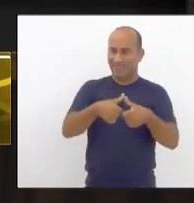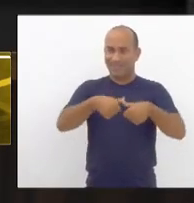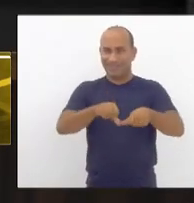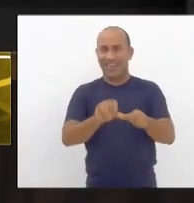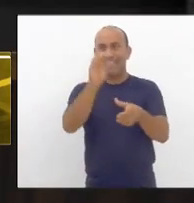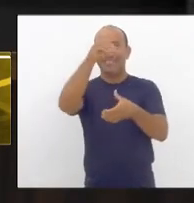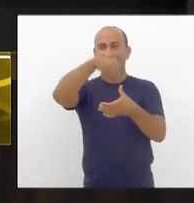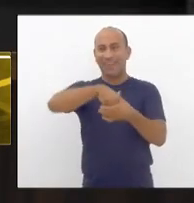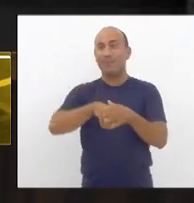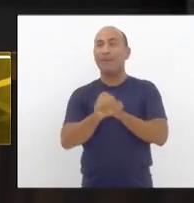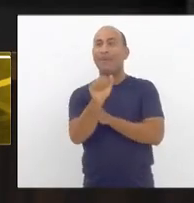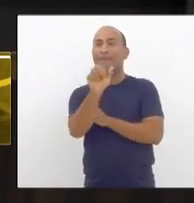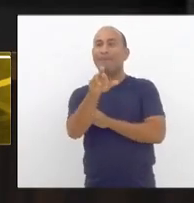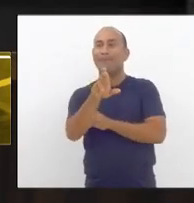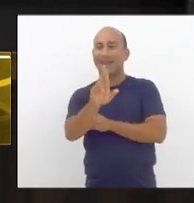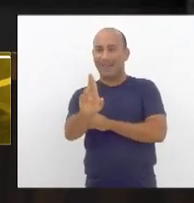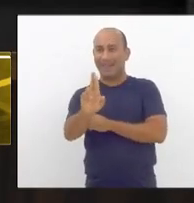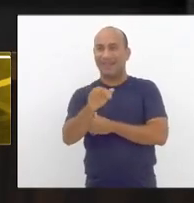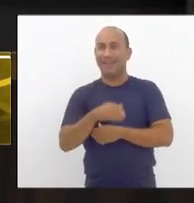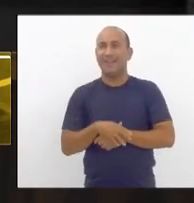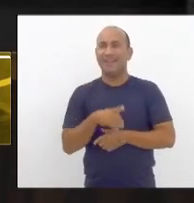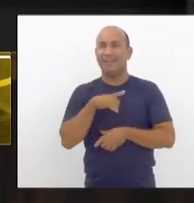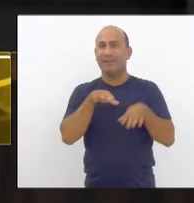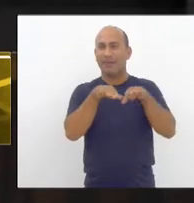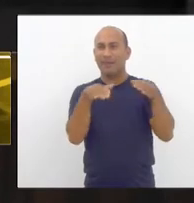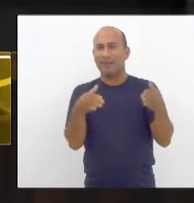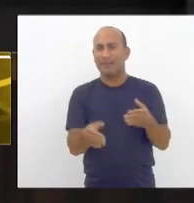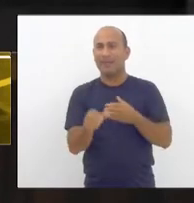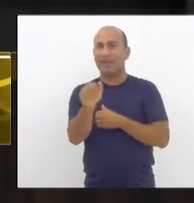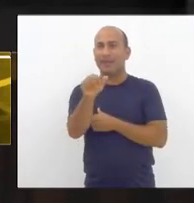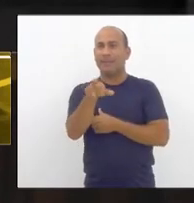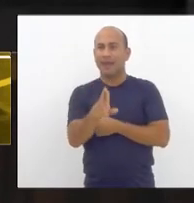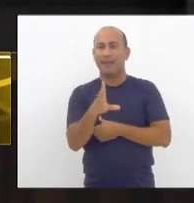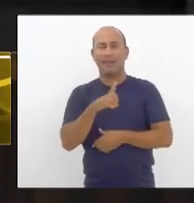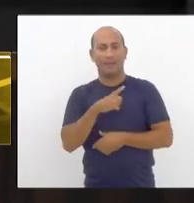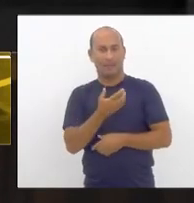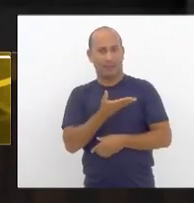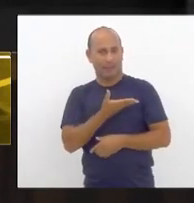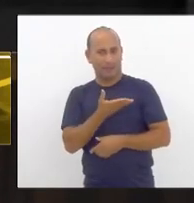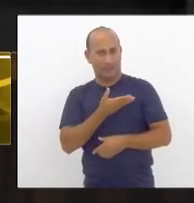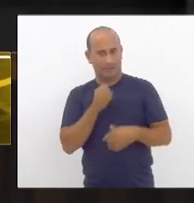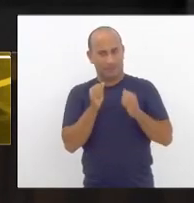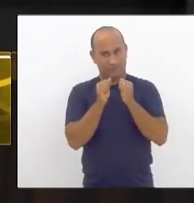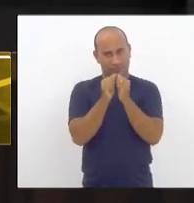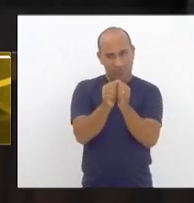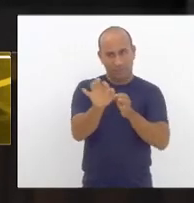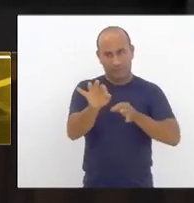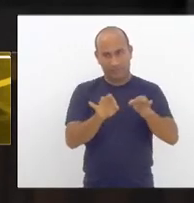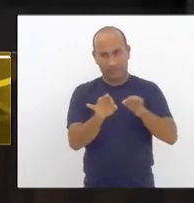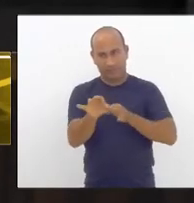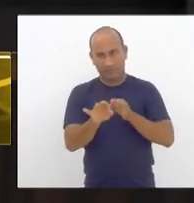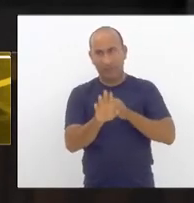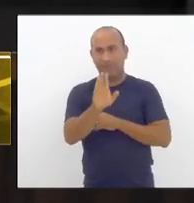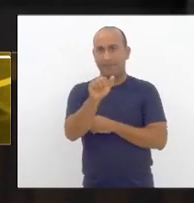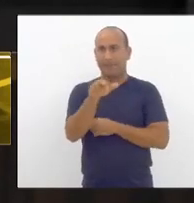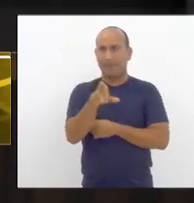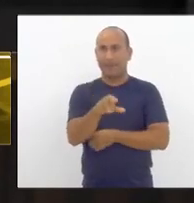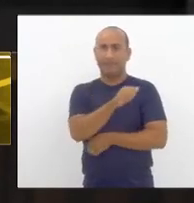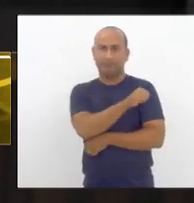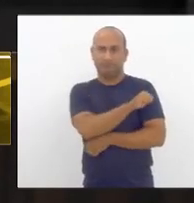de um bar abriu Mesa Bar com as algum com alguns amigos um premiado bar carioca